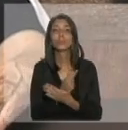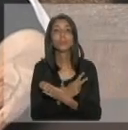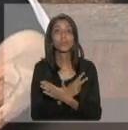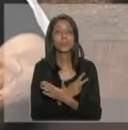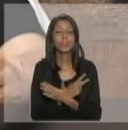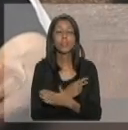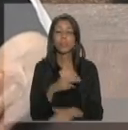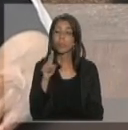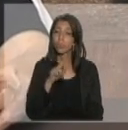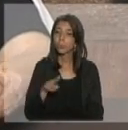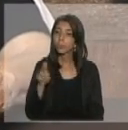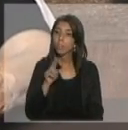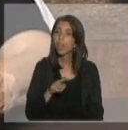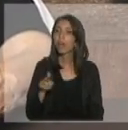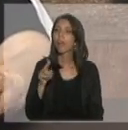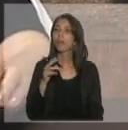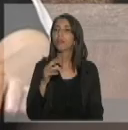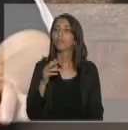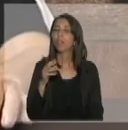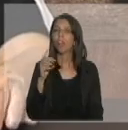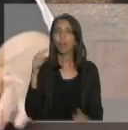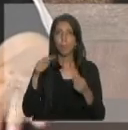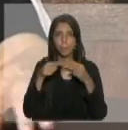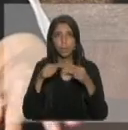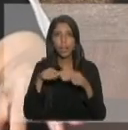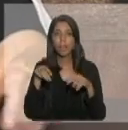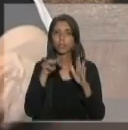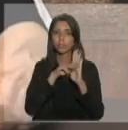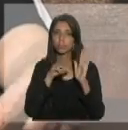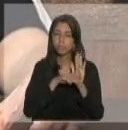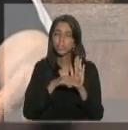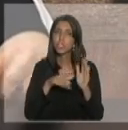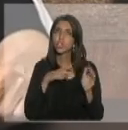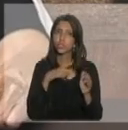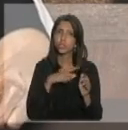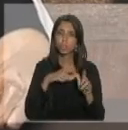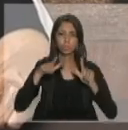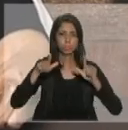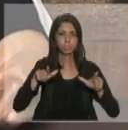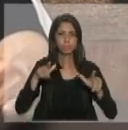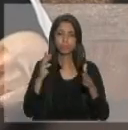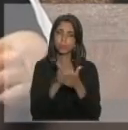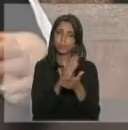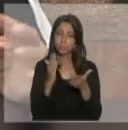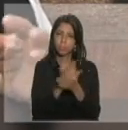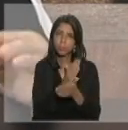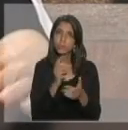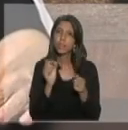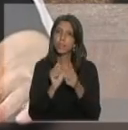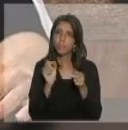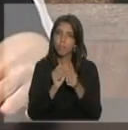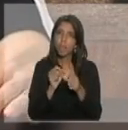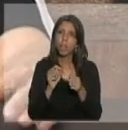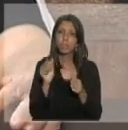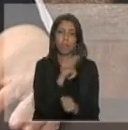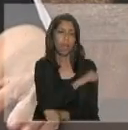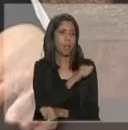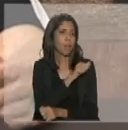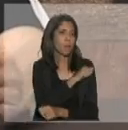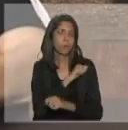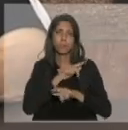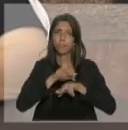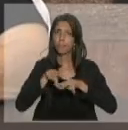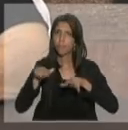acontecia? Eles usavam o método, tinha uma apostila de exames que eles aplicavam nas crianças e nos alunos de diversos